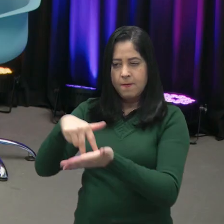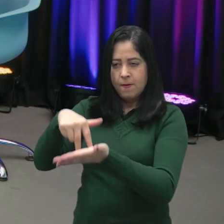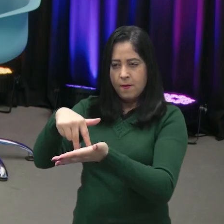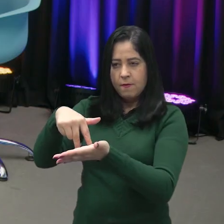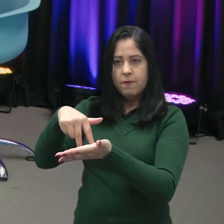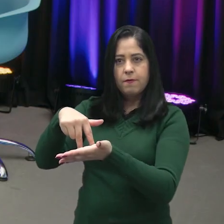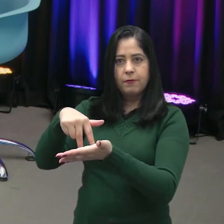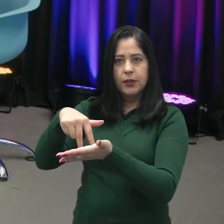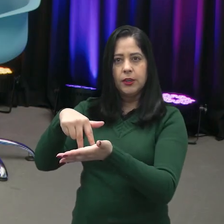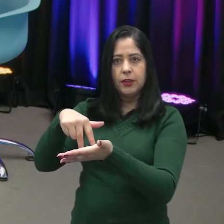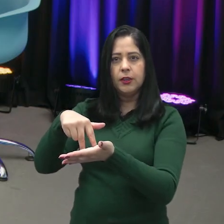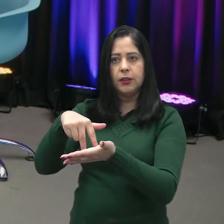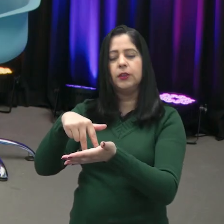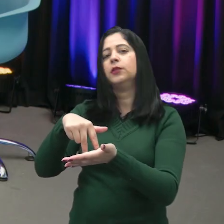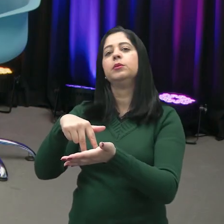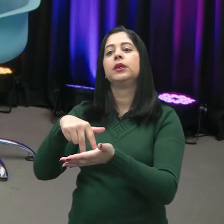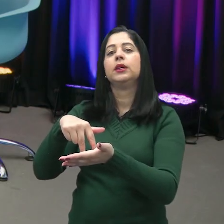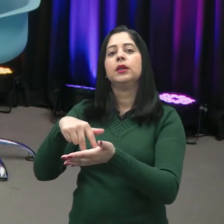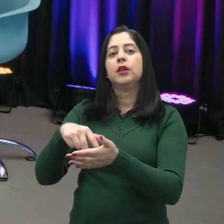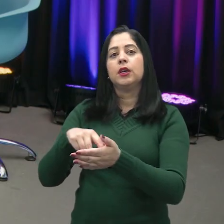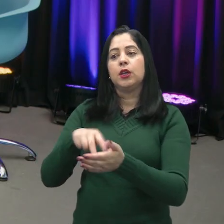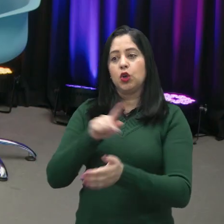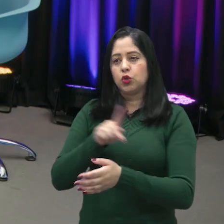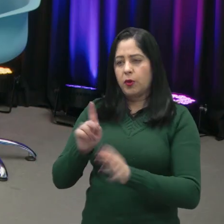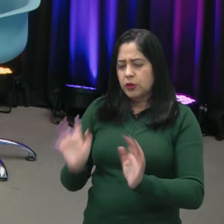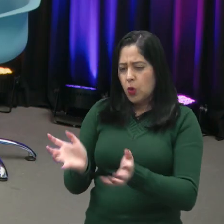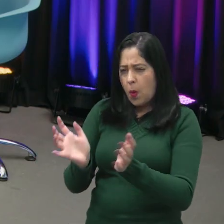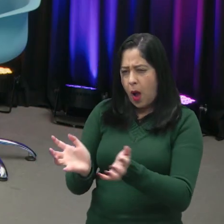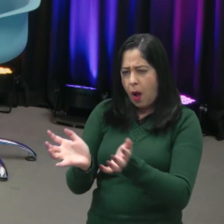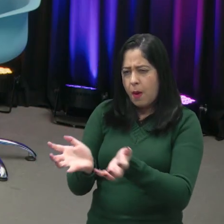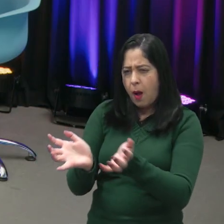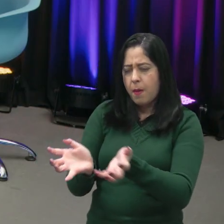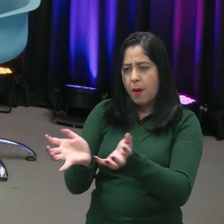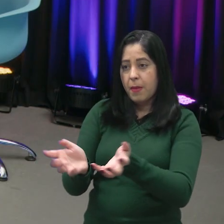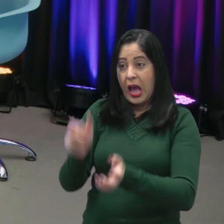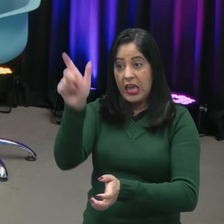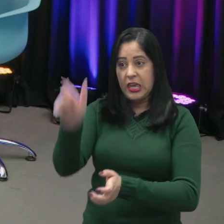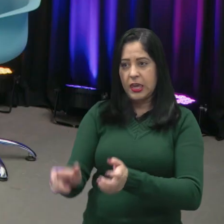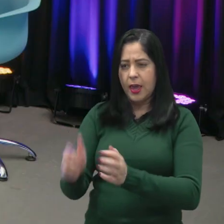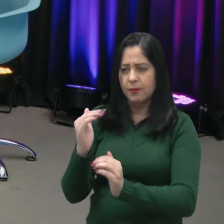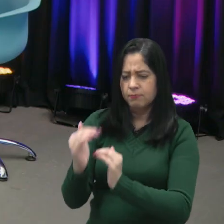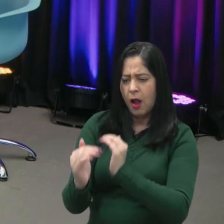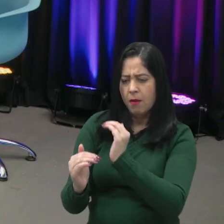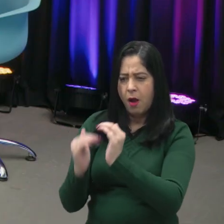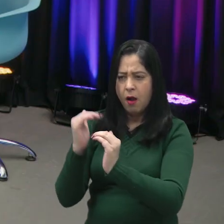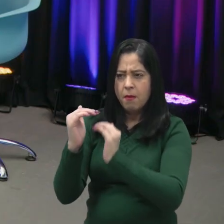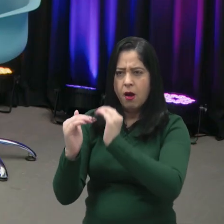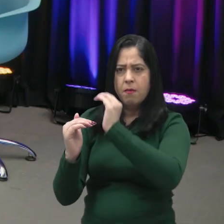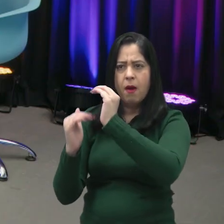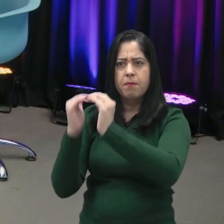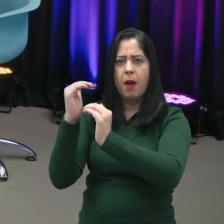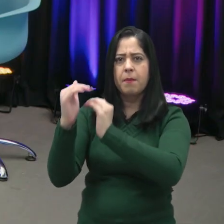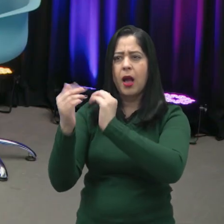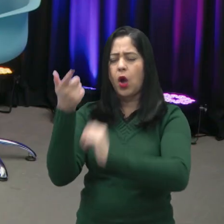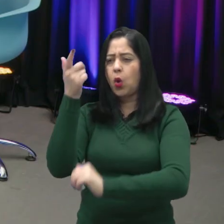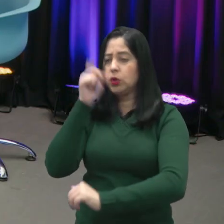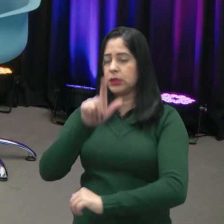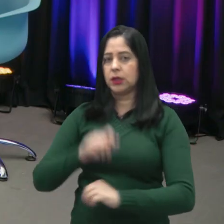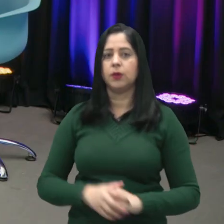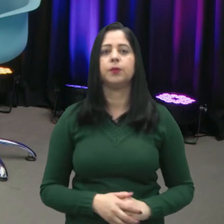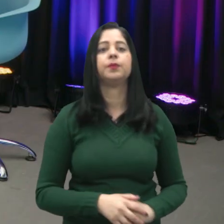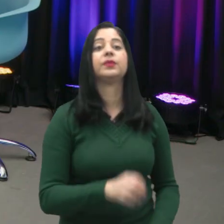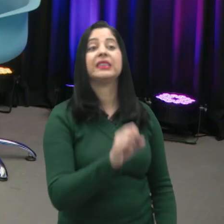e através dos seus mentores ali, dos seus preparadores, ele foi se fortalecendo e conseguiu chegar num